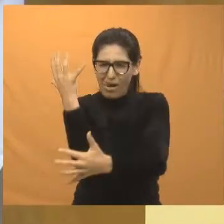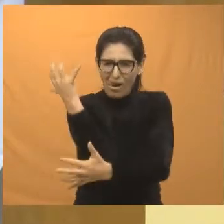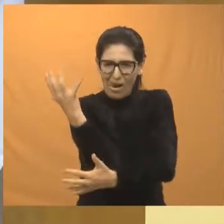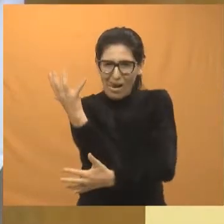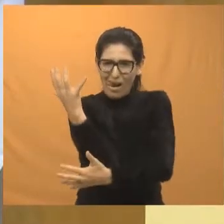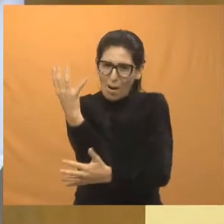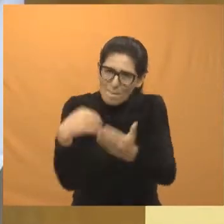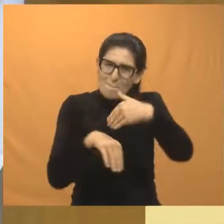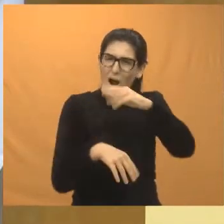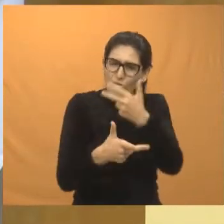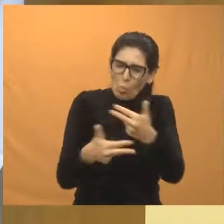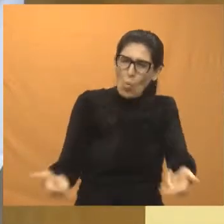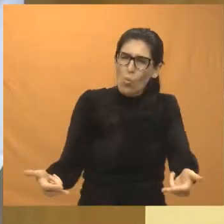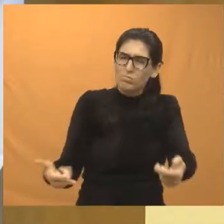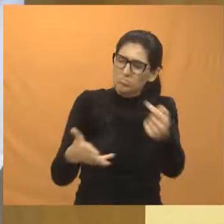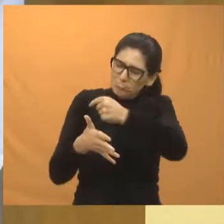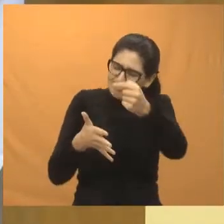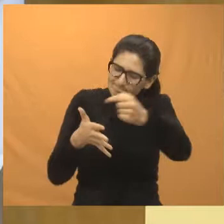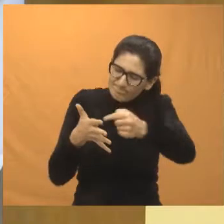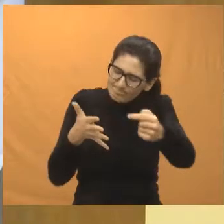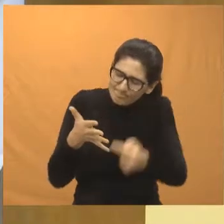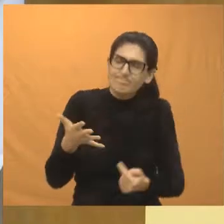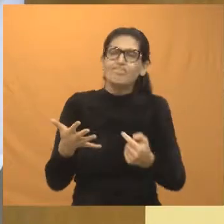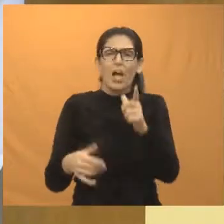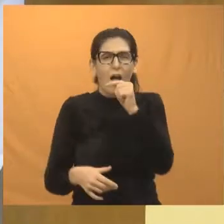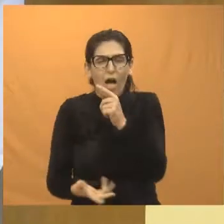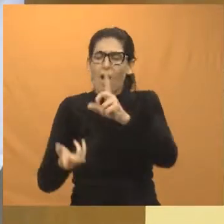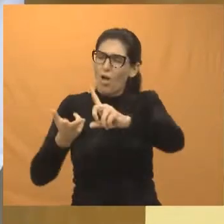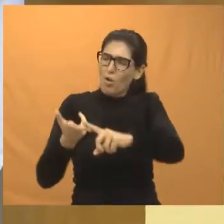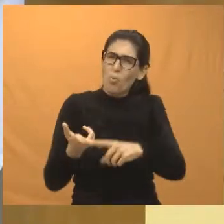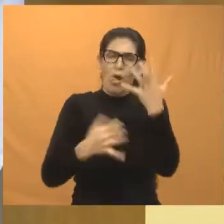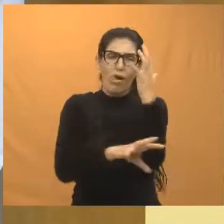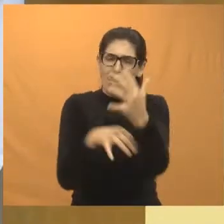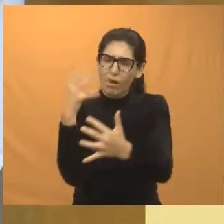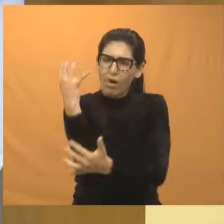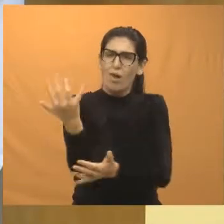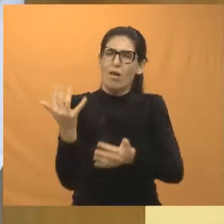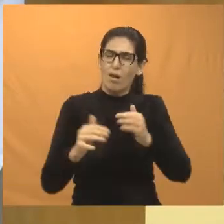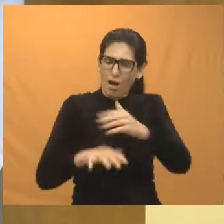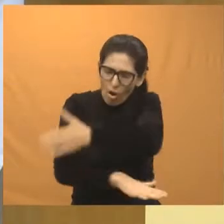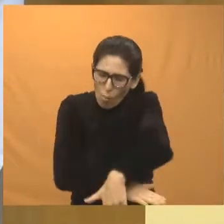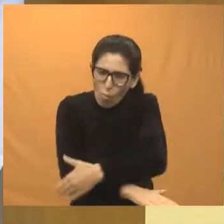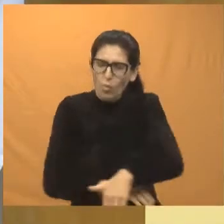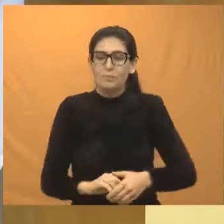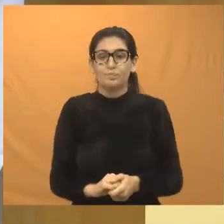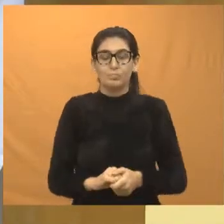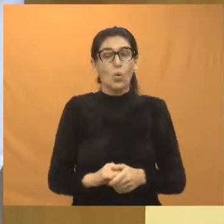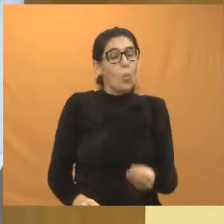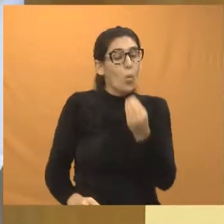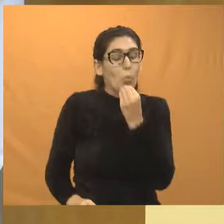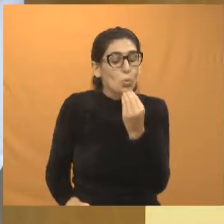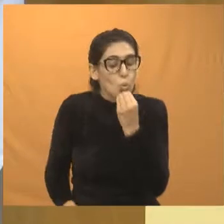que tudo isso. E esse projeto ele vem trazer a oportunidade legal do